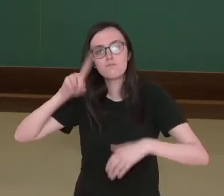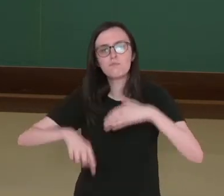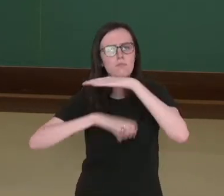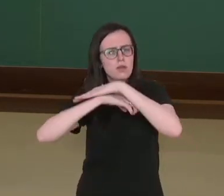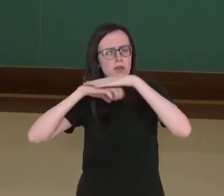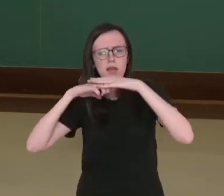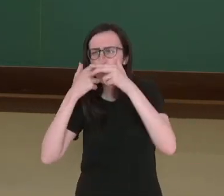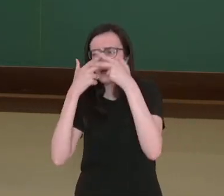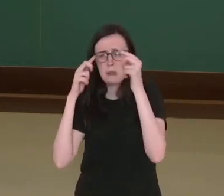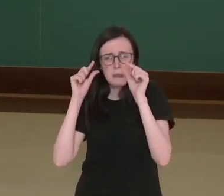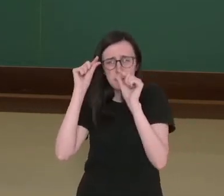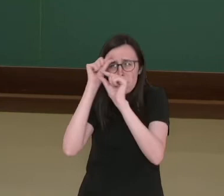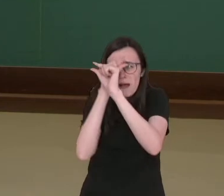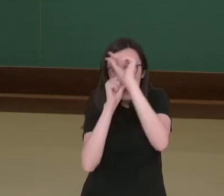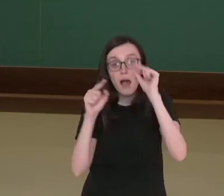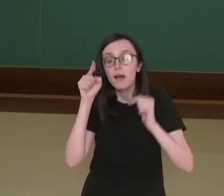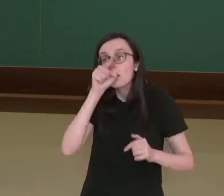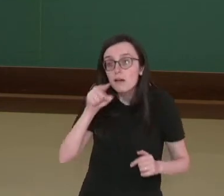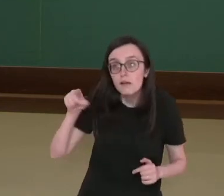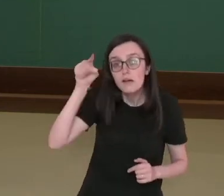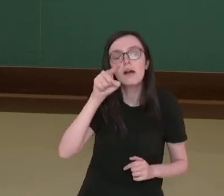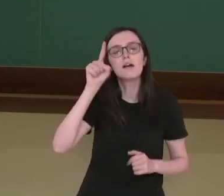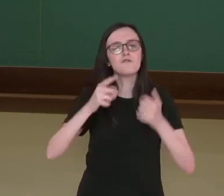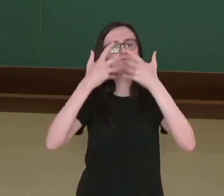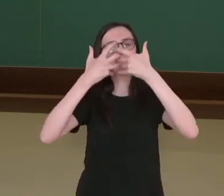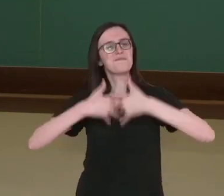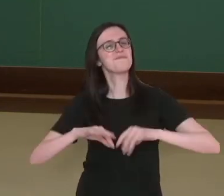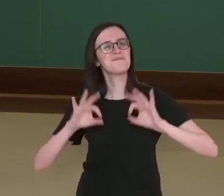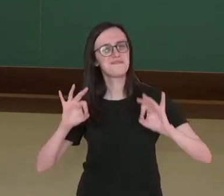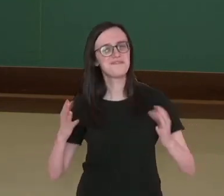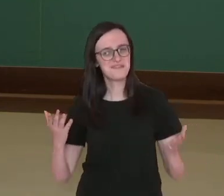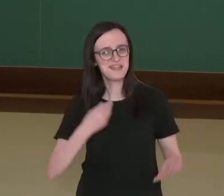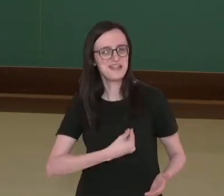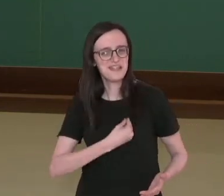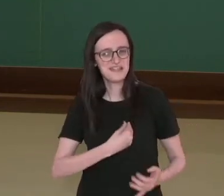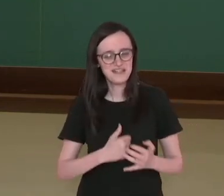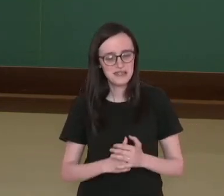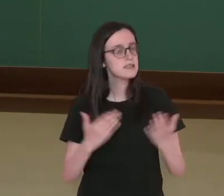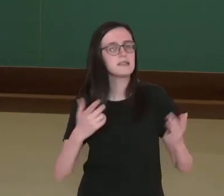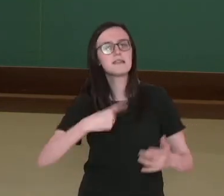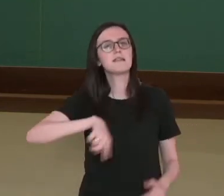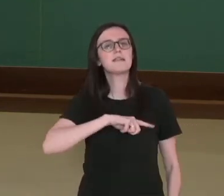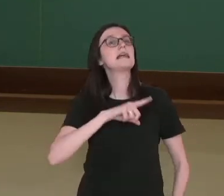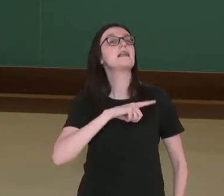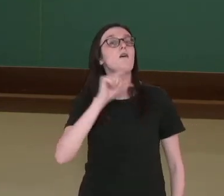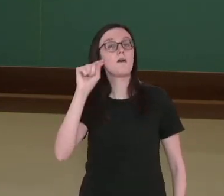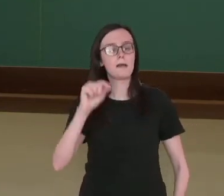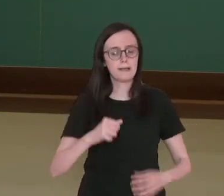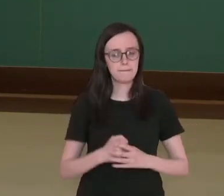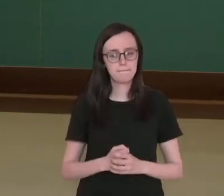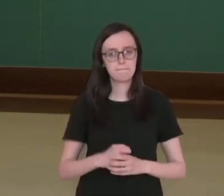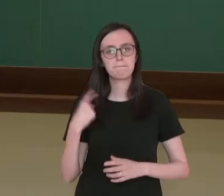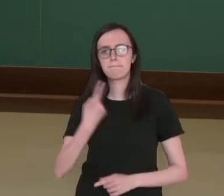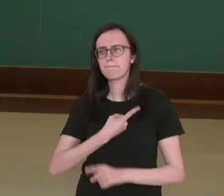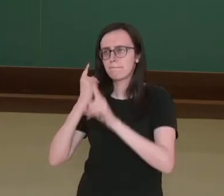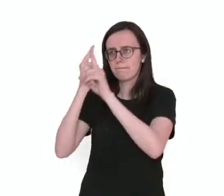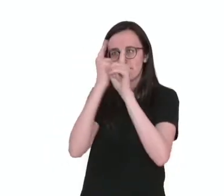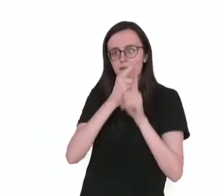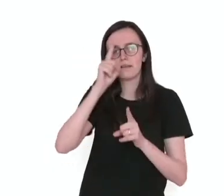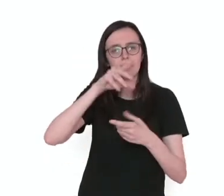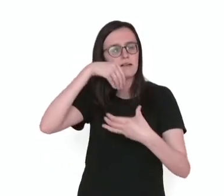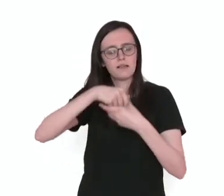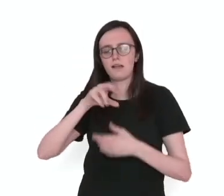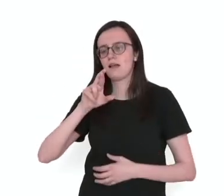e coisinhas que fazem ela funcionar como um ser vivo. Então, o que a gente tem? Nós encontramos o